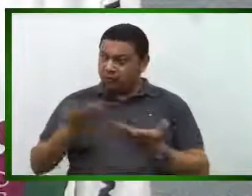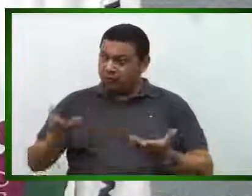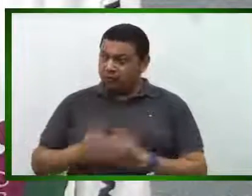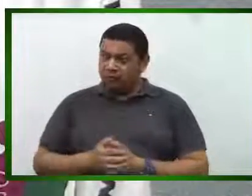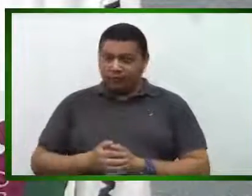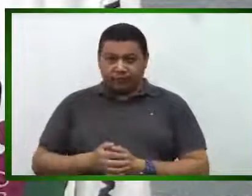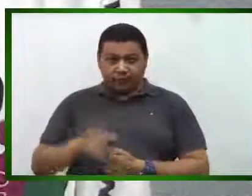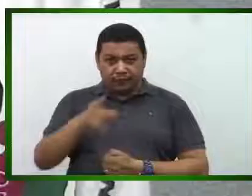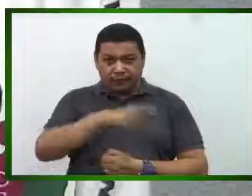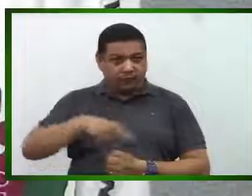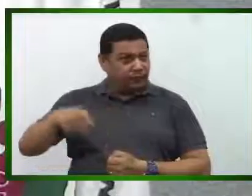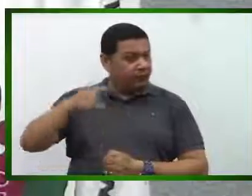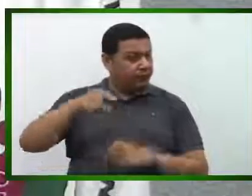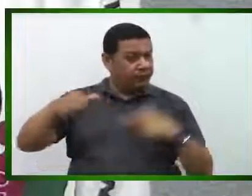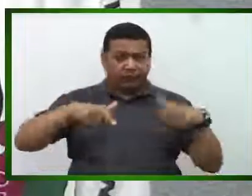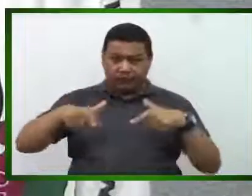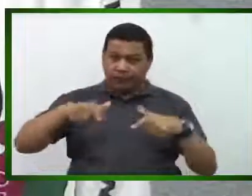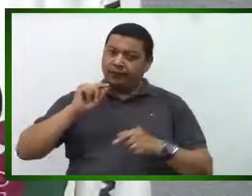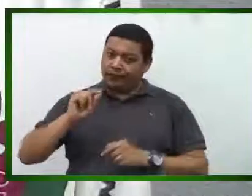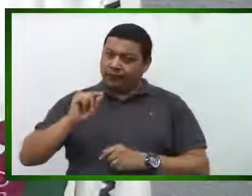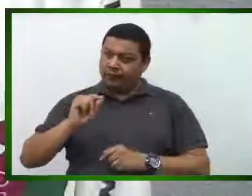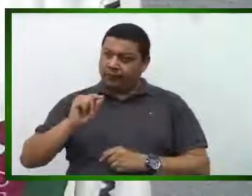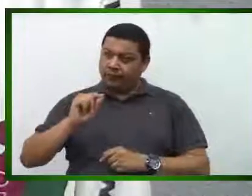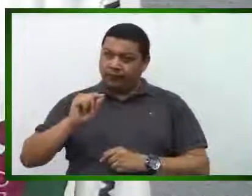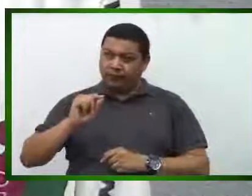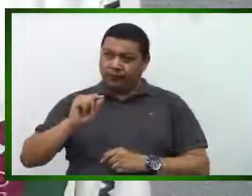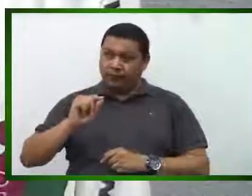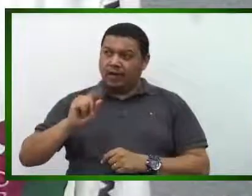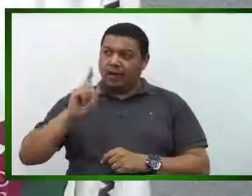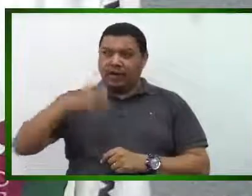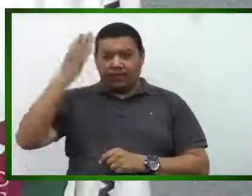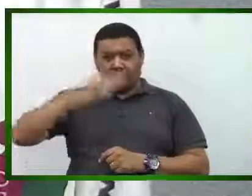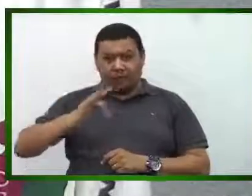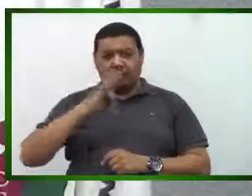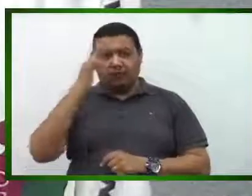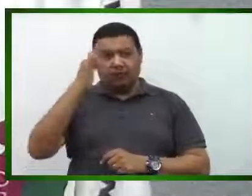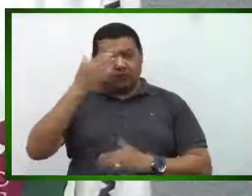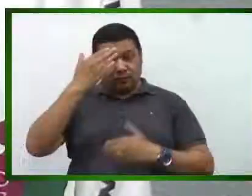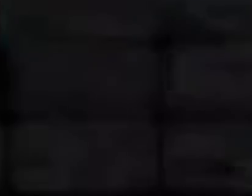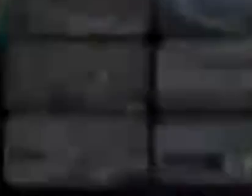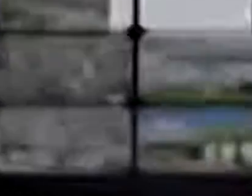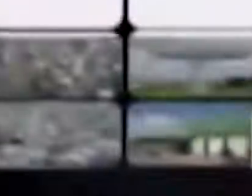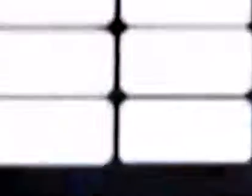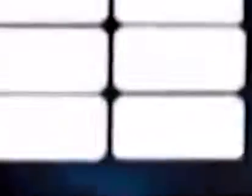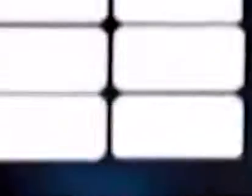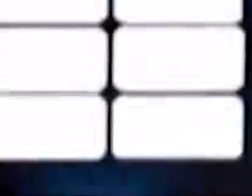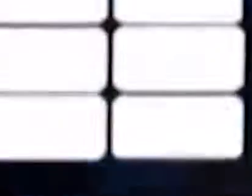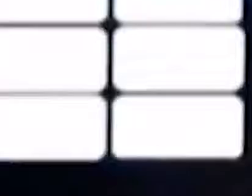O que vocês fazem aqui vai refletir no futuro de vocês. Obrigado a todos.